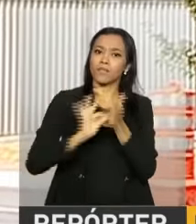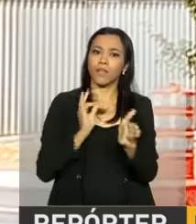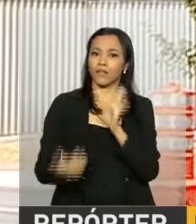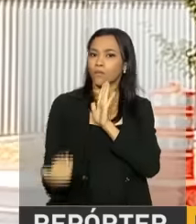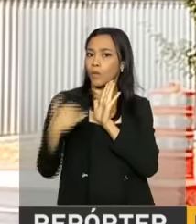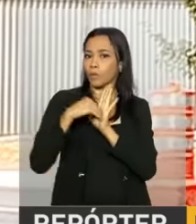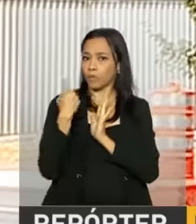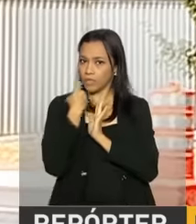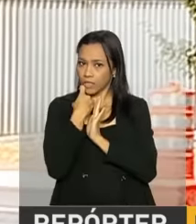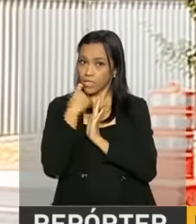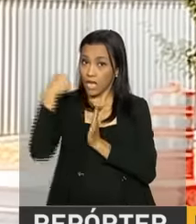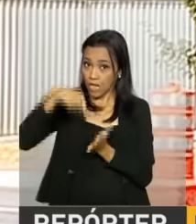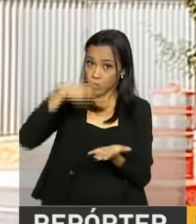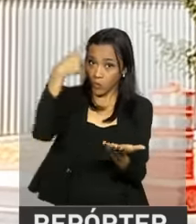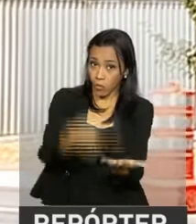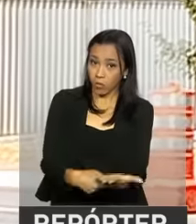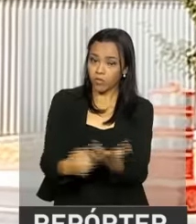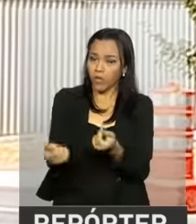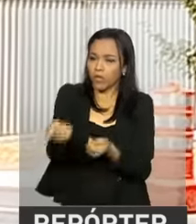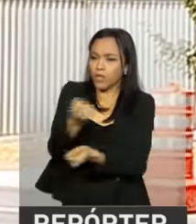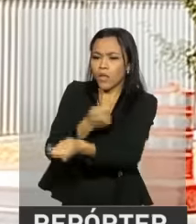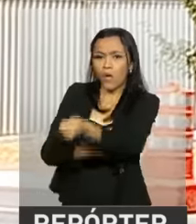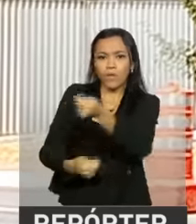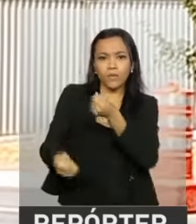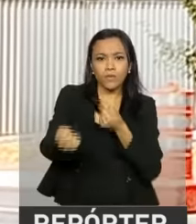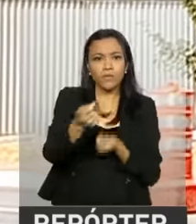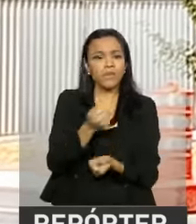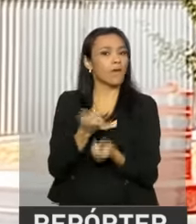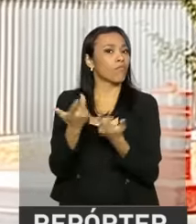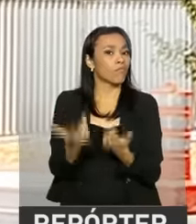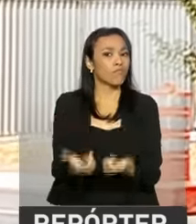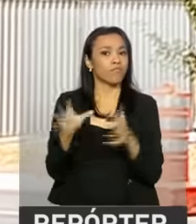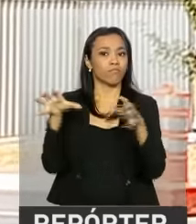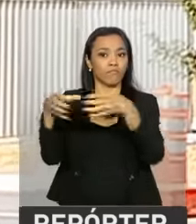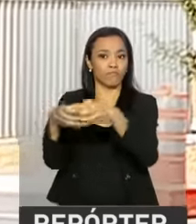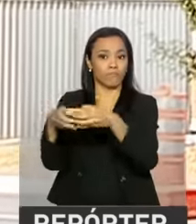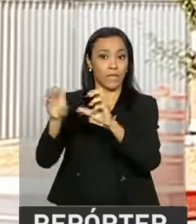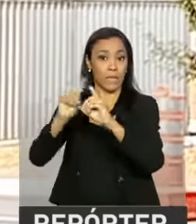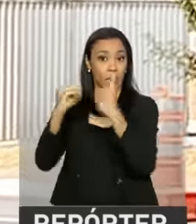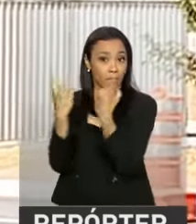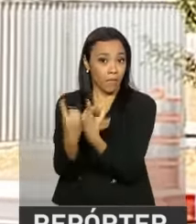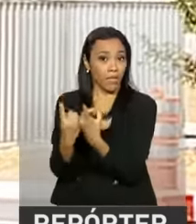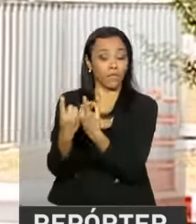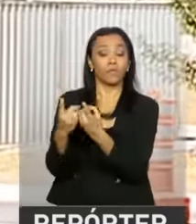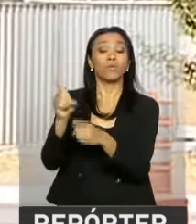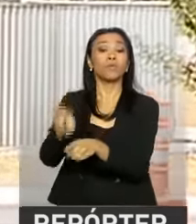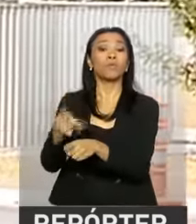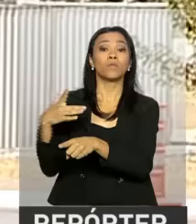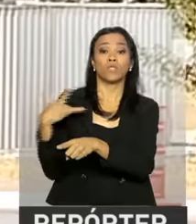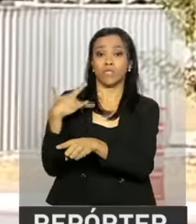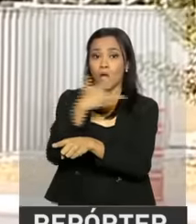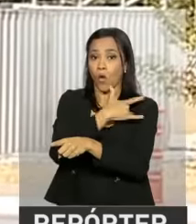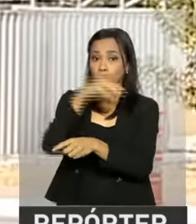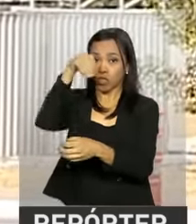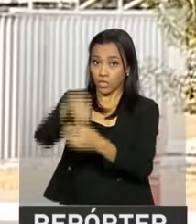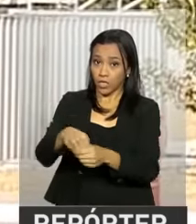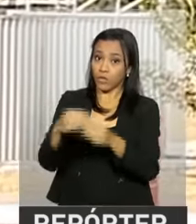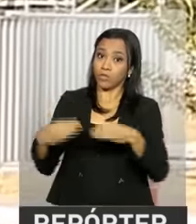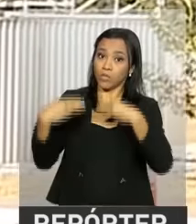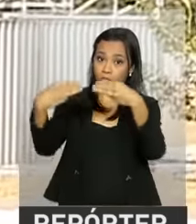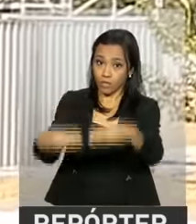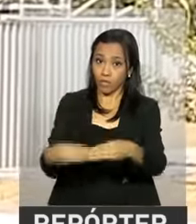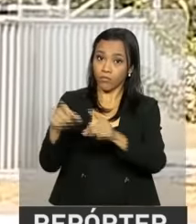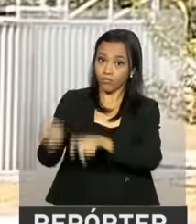segunda-feira o acordo foi negociado entre o departamento de saúde animal do Ministério da Agricultura abastecimento e Pecuária e as